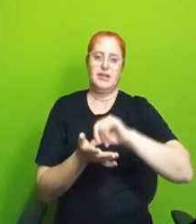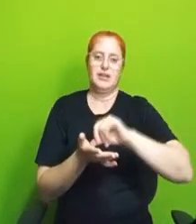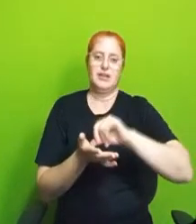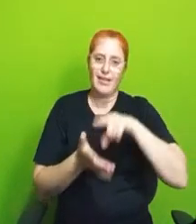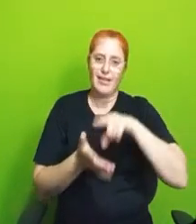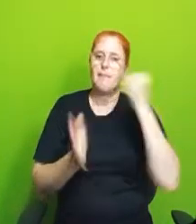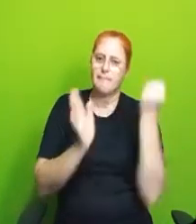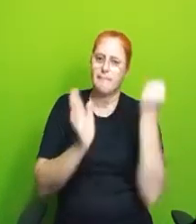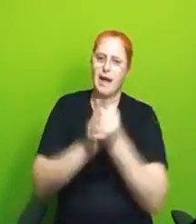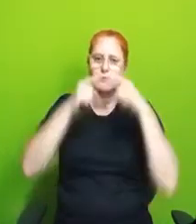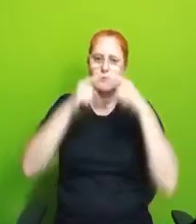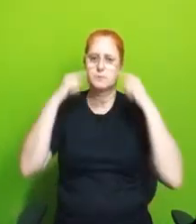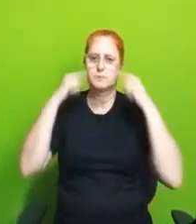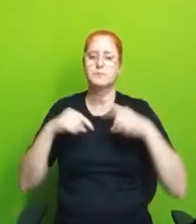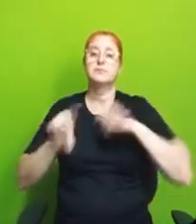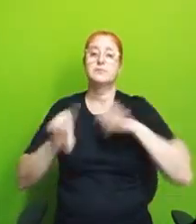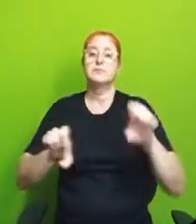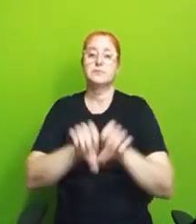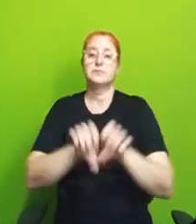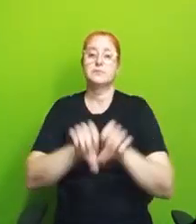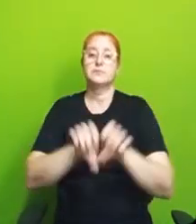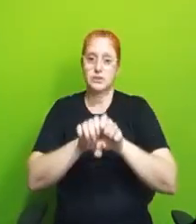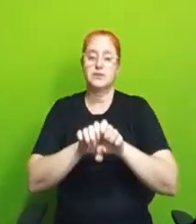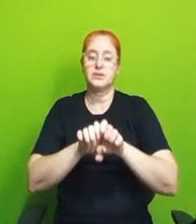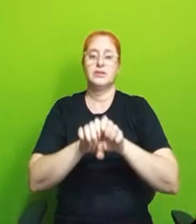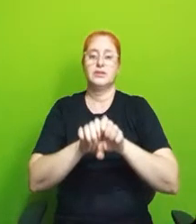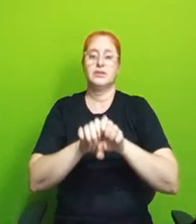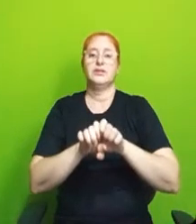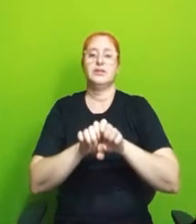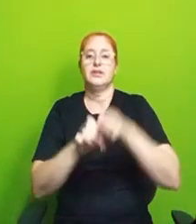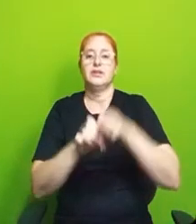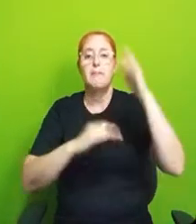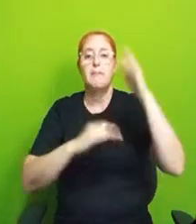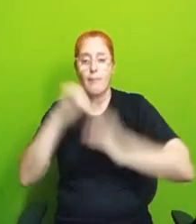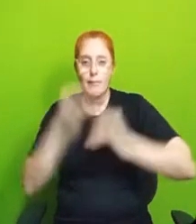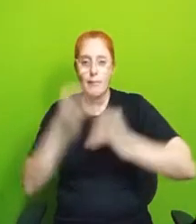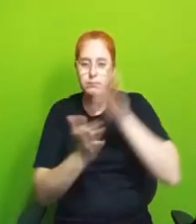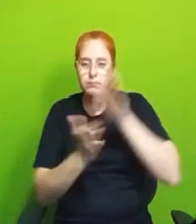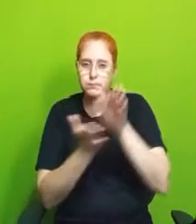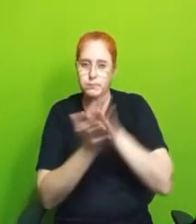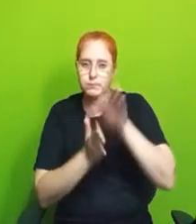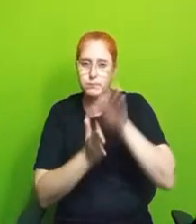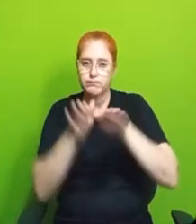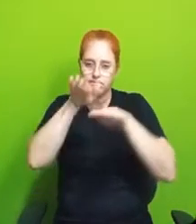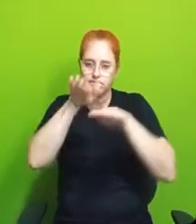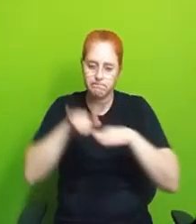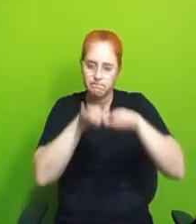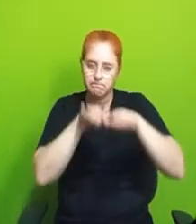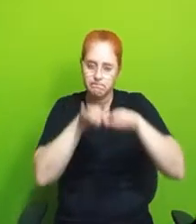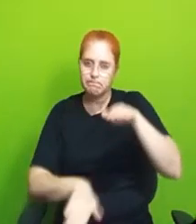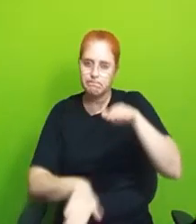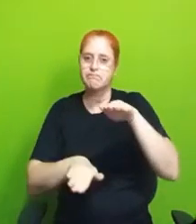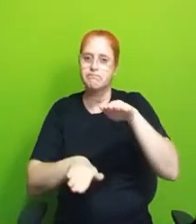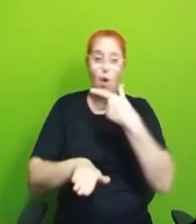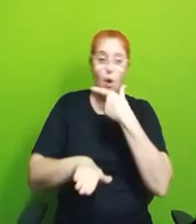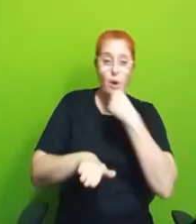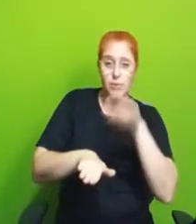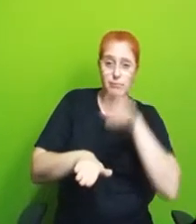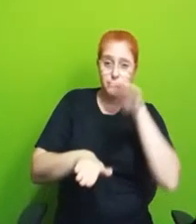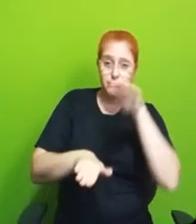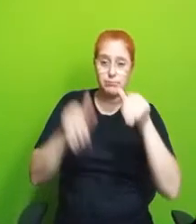estrutura na reprodução das desigualdades entre homens e mulheres e numa forma de